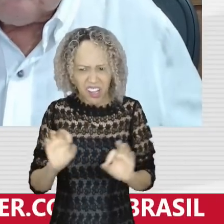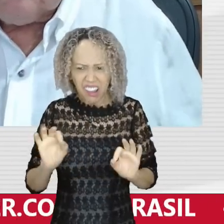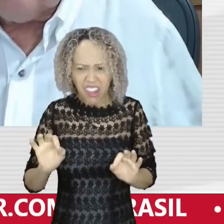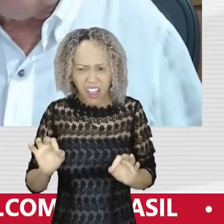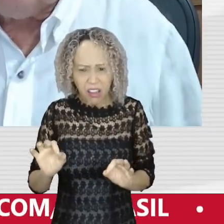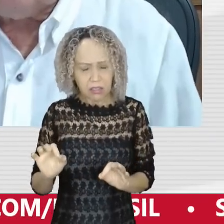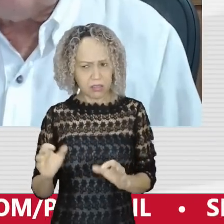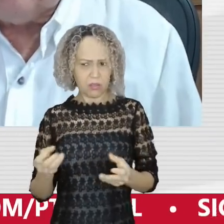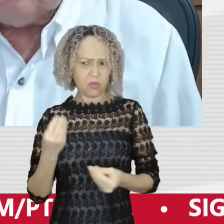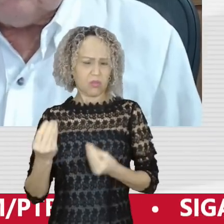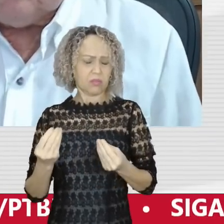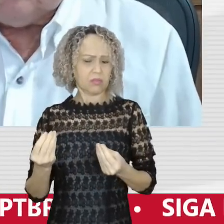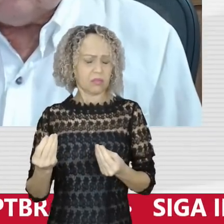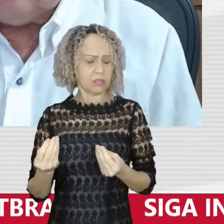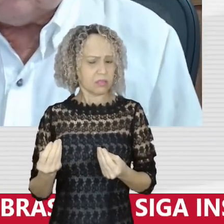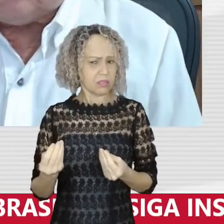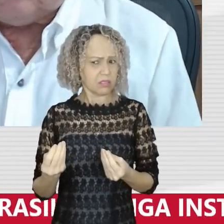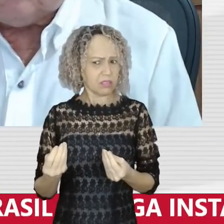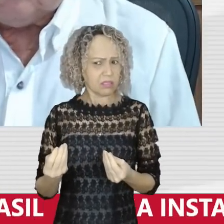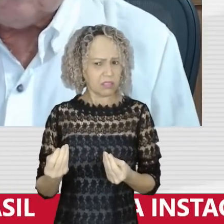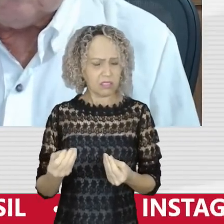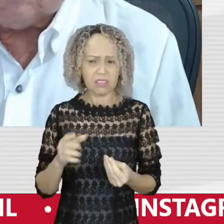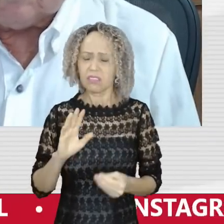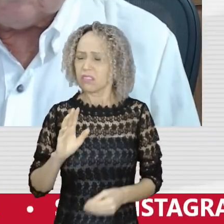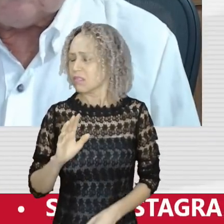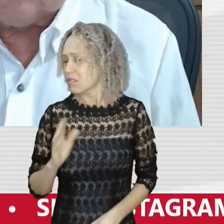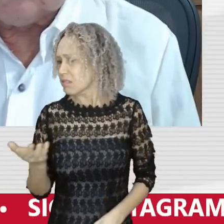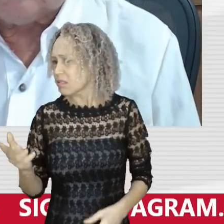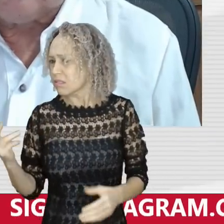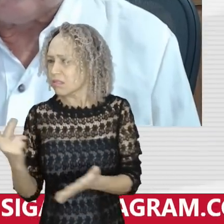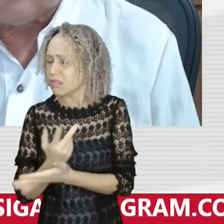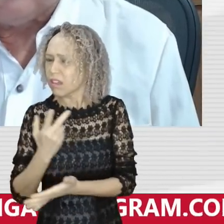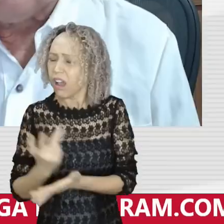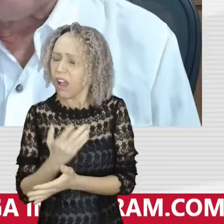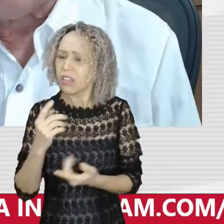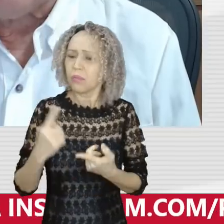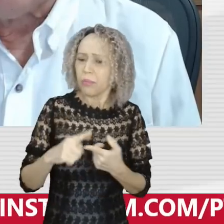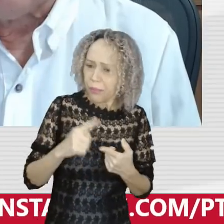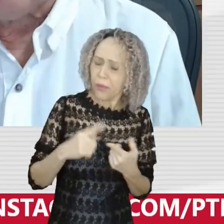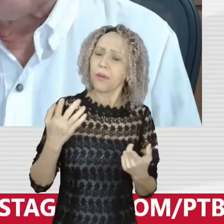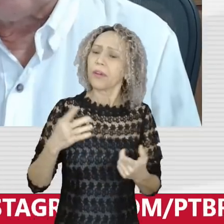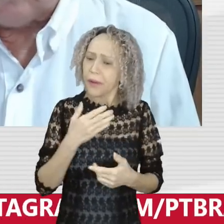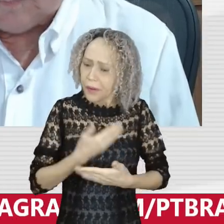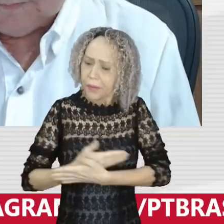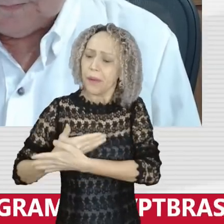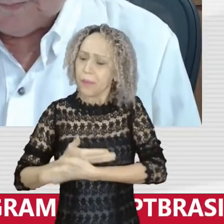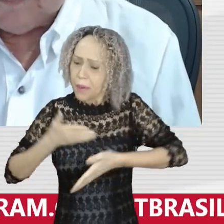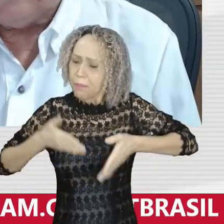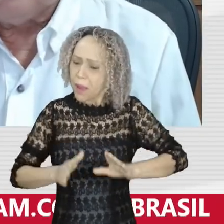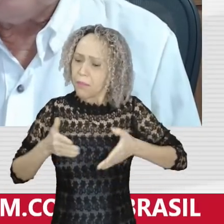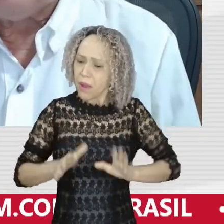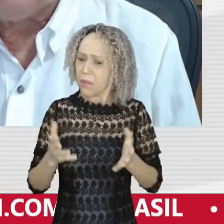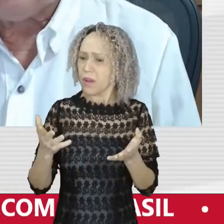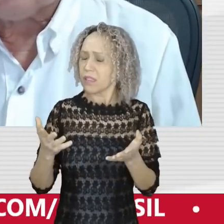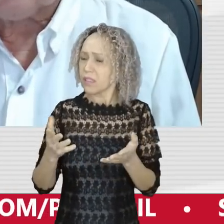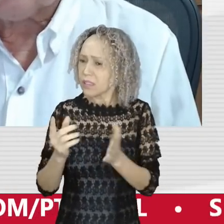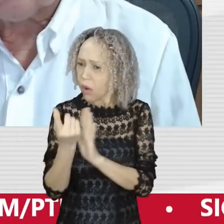creche para as crianças, mas também para a mulher estar no mercado de trabalho para sustentar sua família. Então,